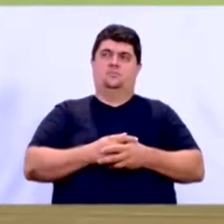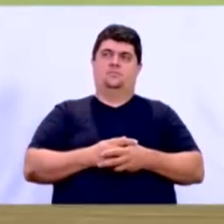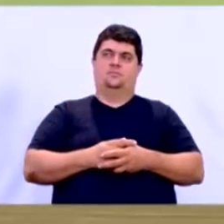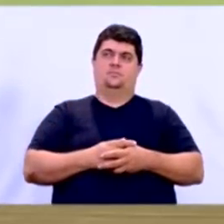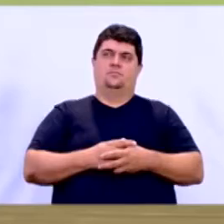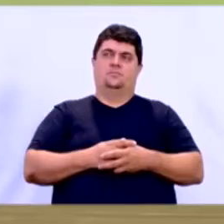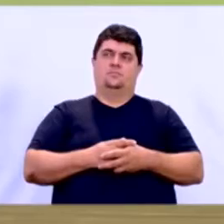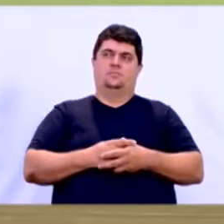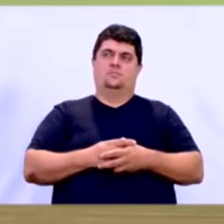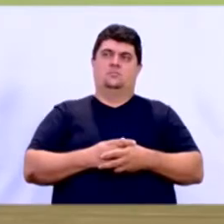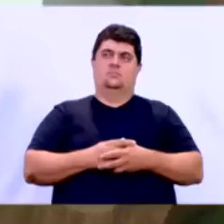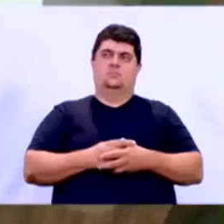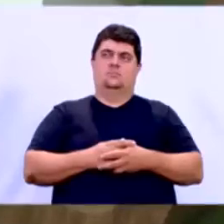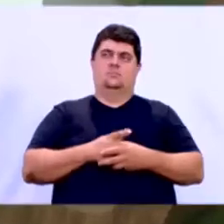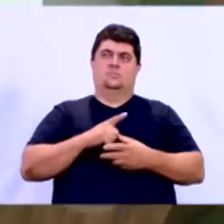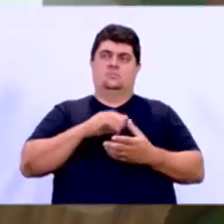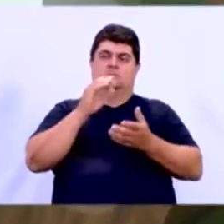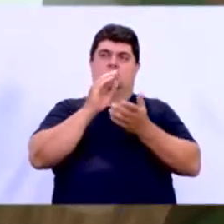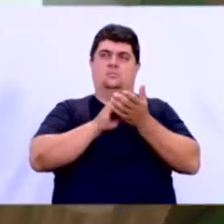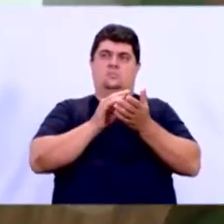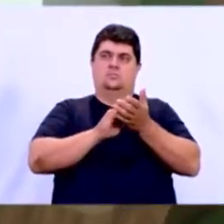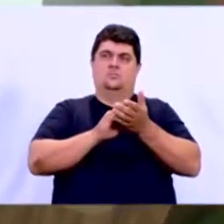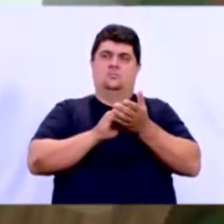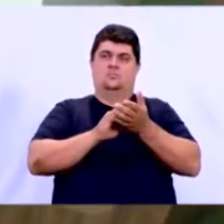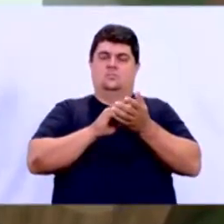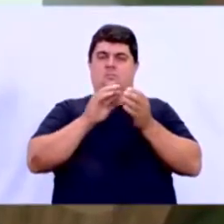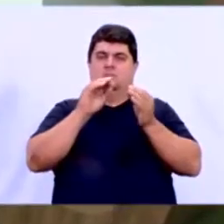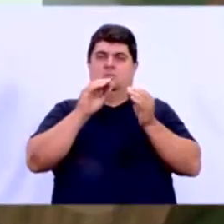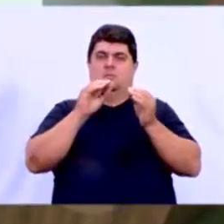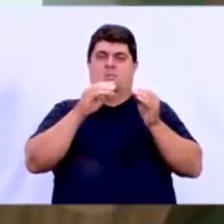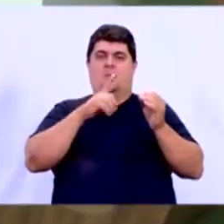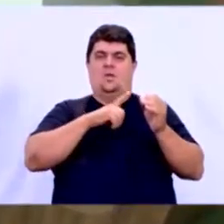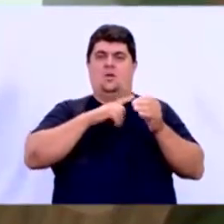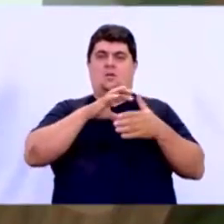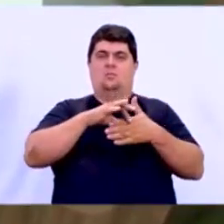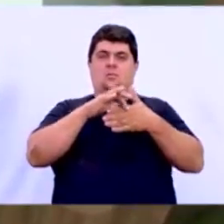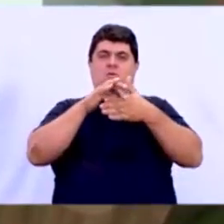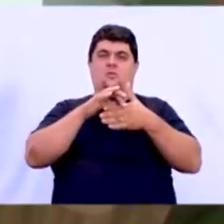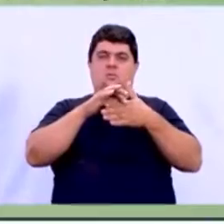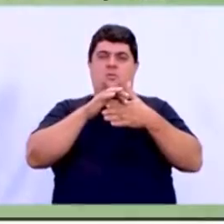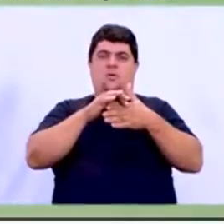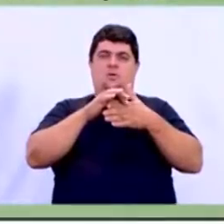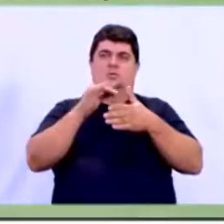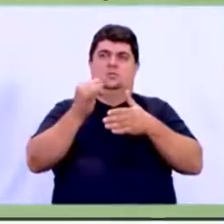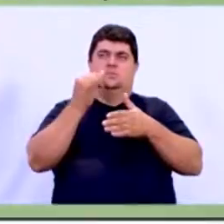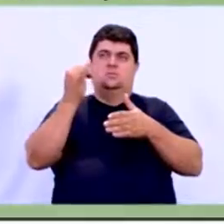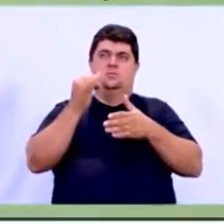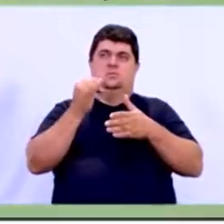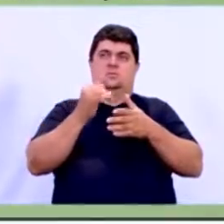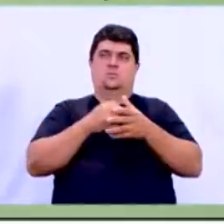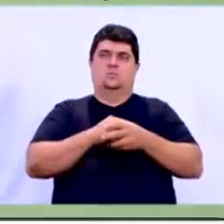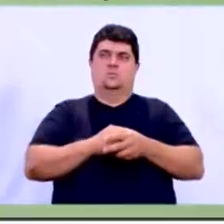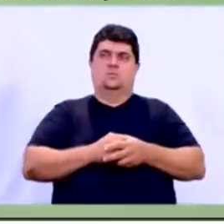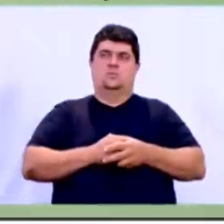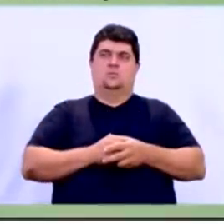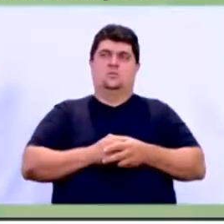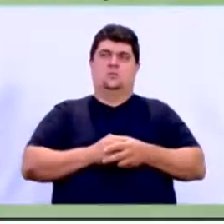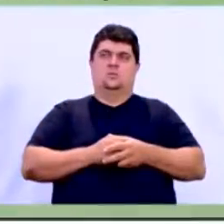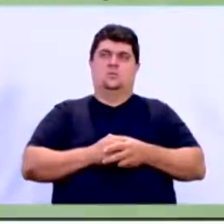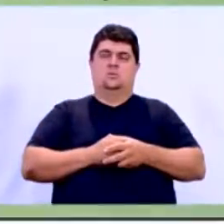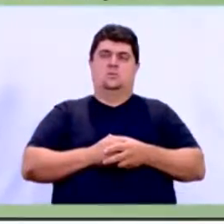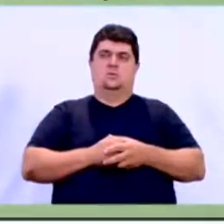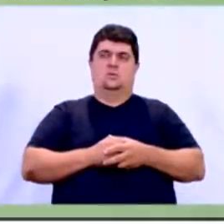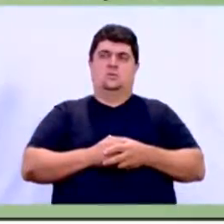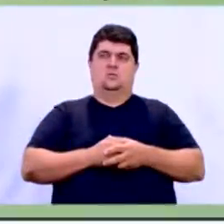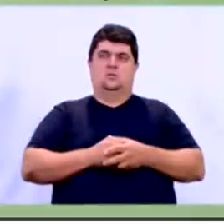Então, aqui eu tinha colocado, na verdade eu destaquei os principais ramos, né? Eu acabei até falando antes mesmo da